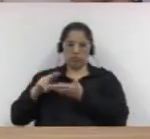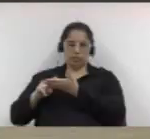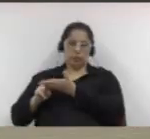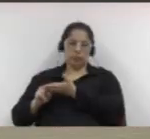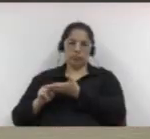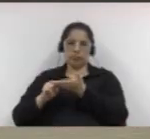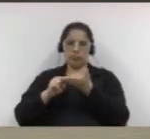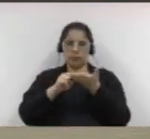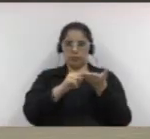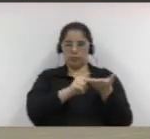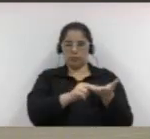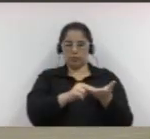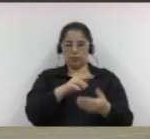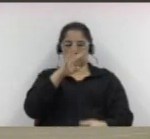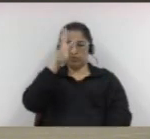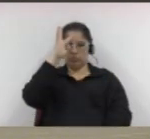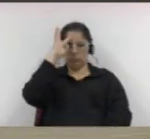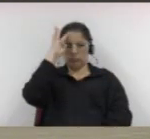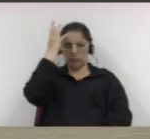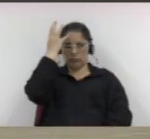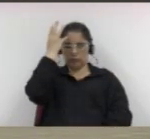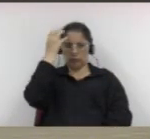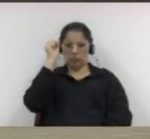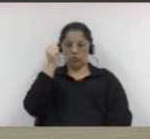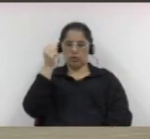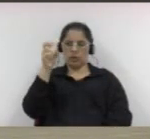ao Executivo. Requerimento